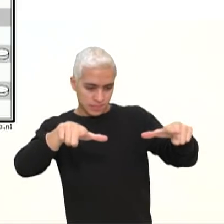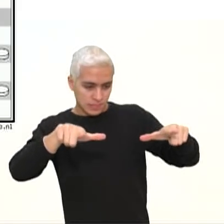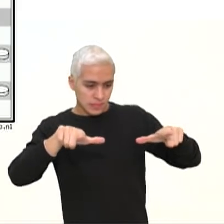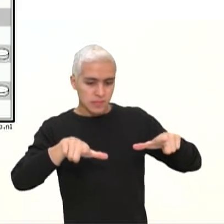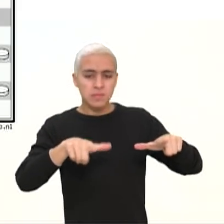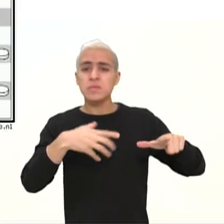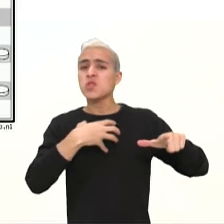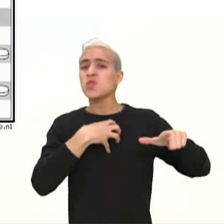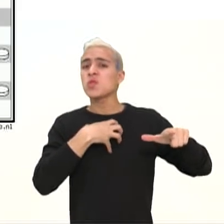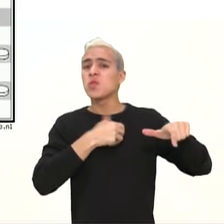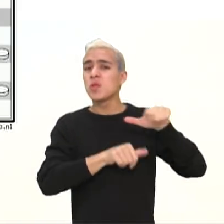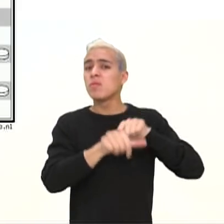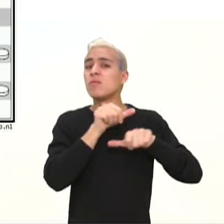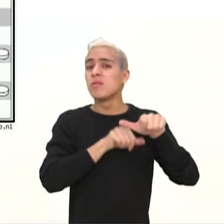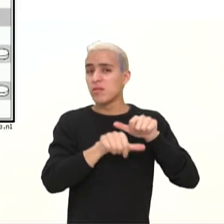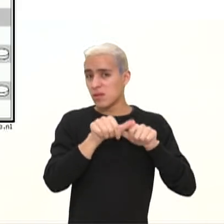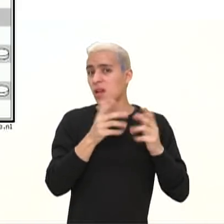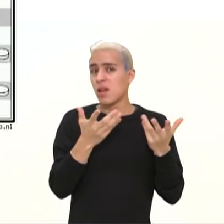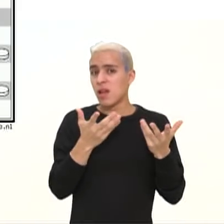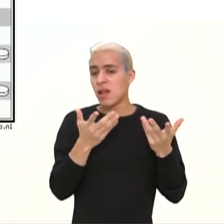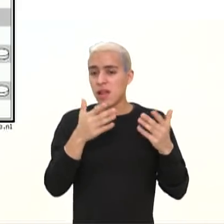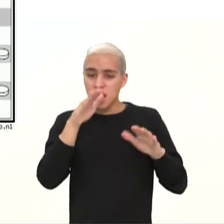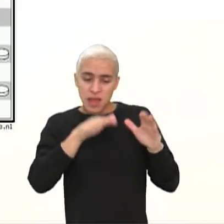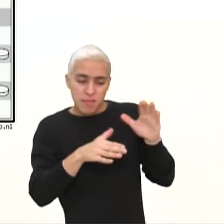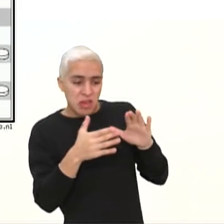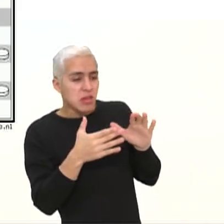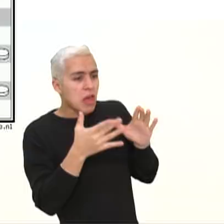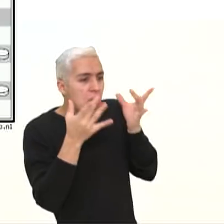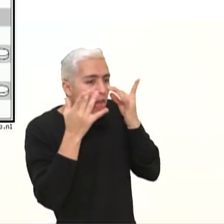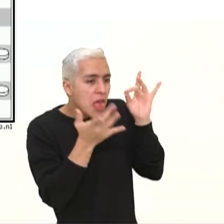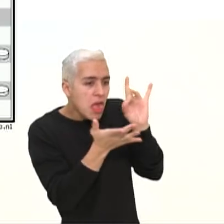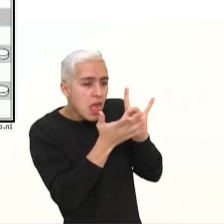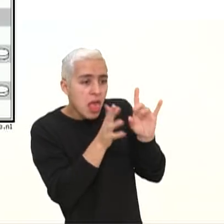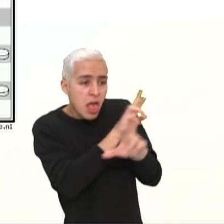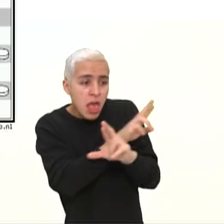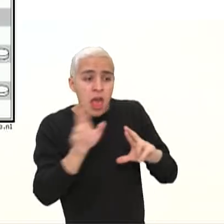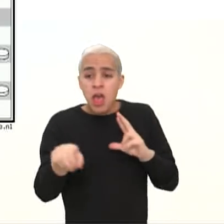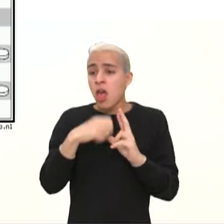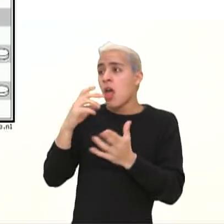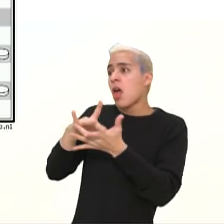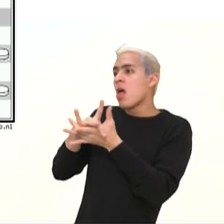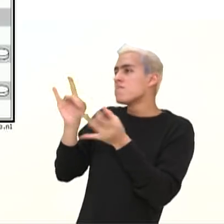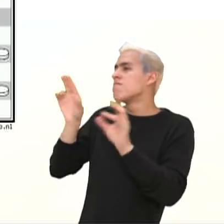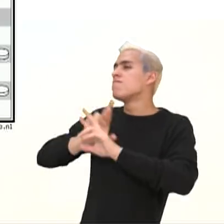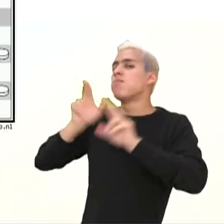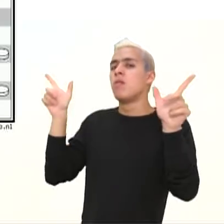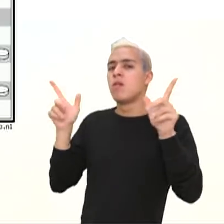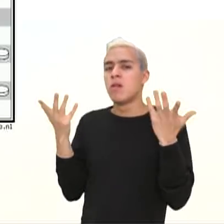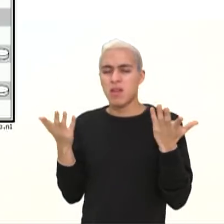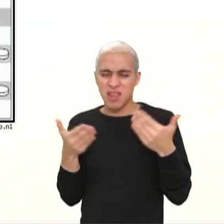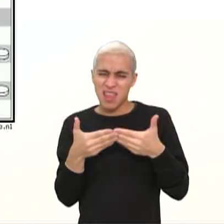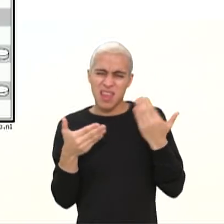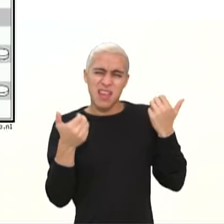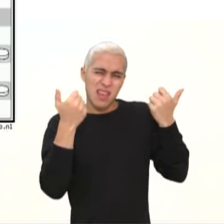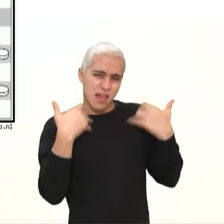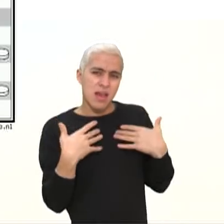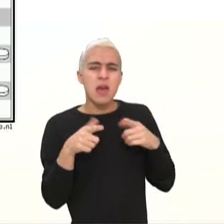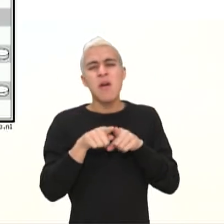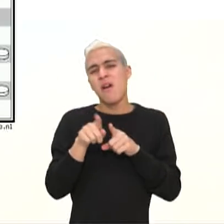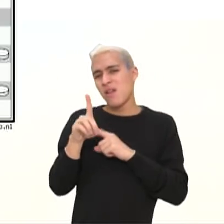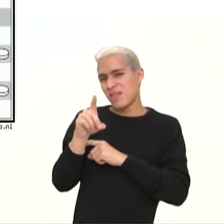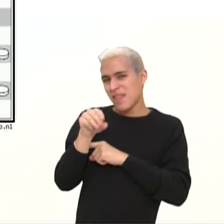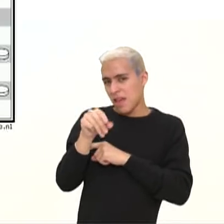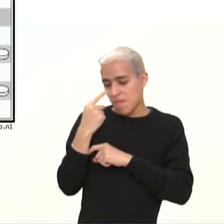de situações da vida real a jogos abstratos, sem nenhum tema. Por exemplo, a damas. Então, foi o que a gente falou agora há pouco. Os